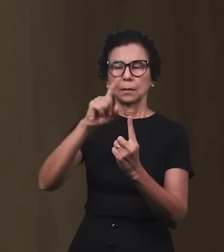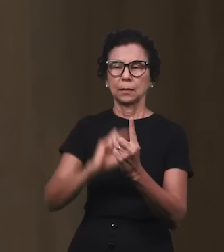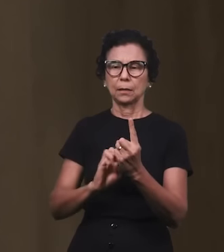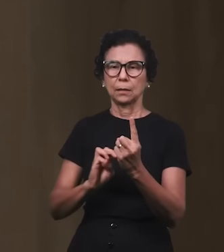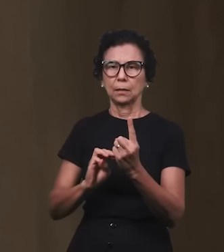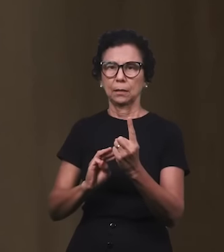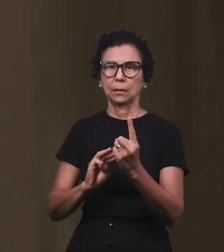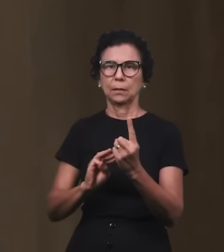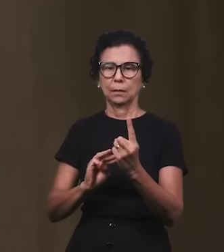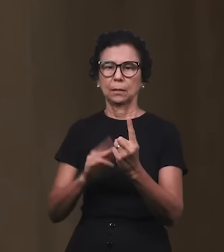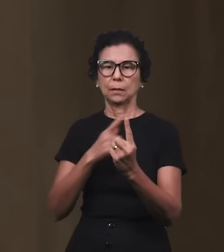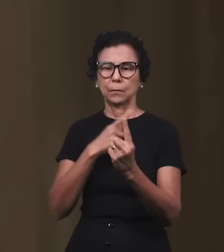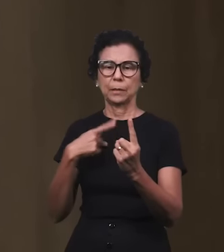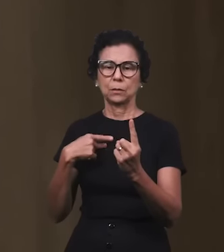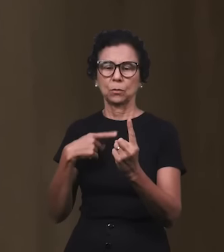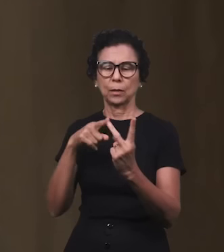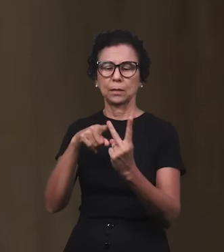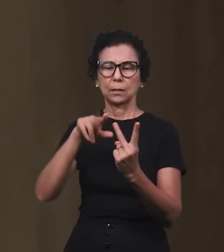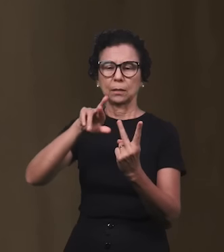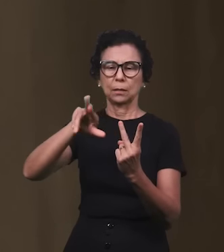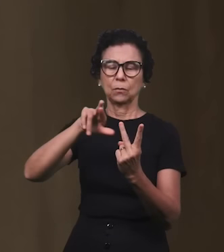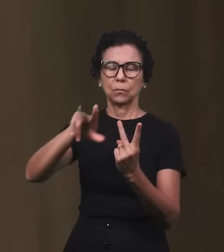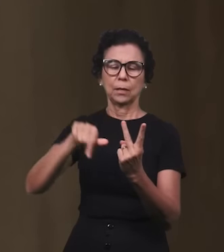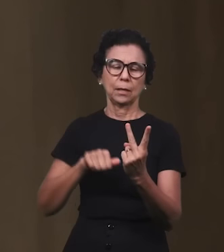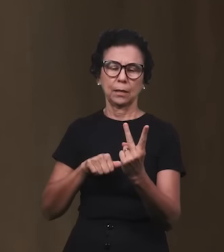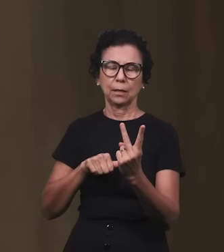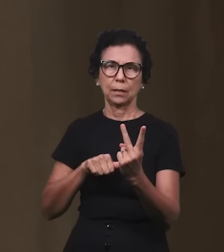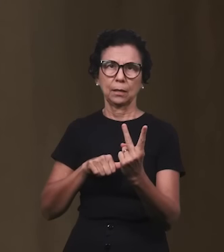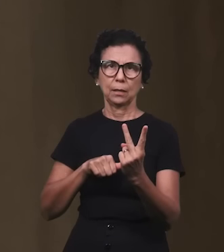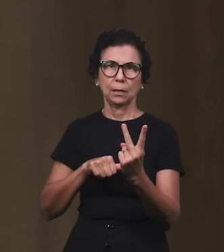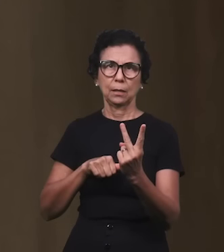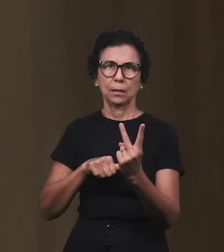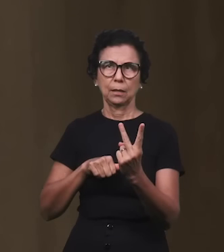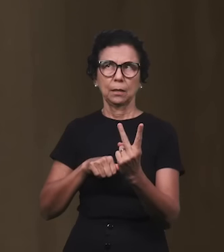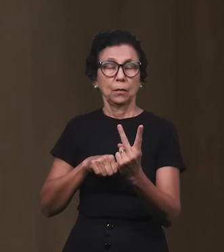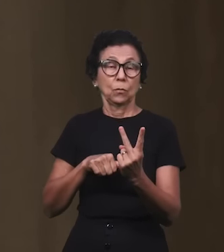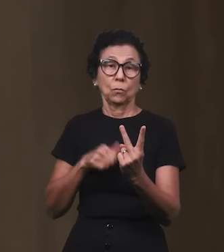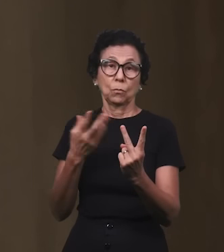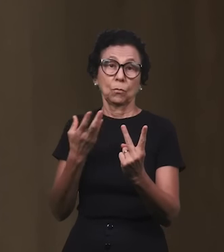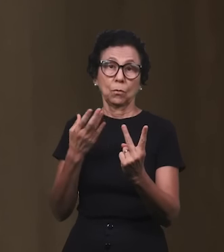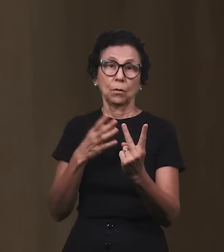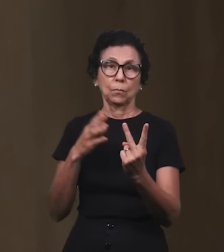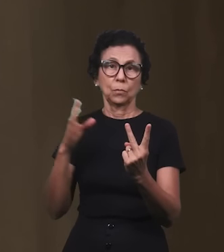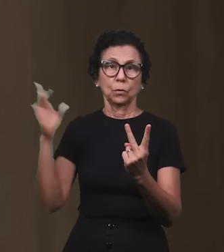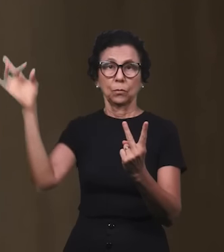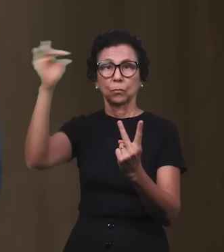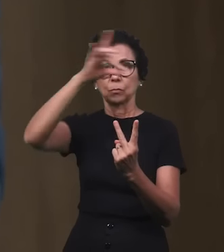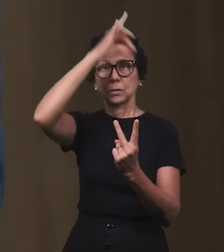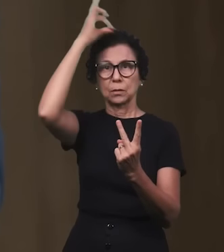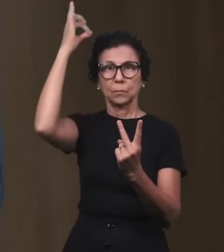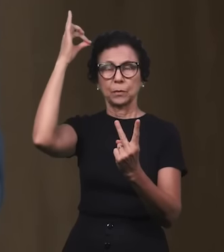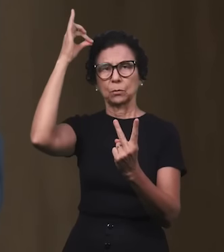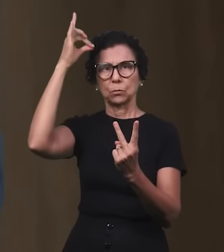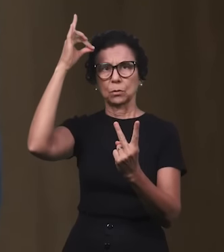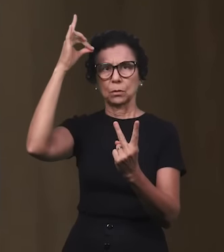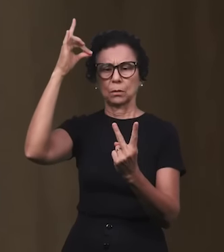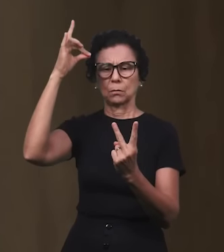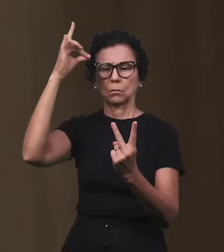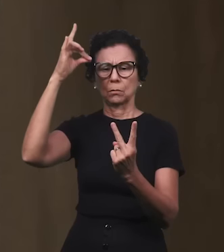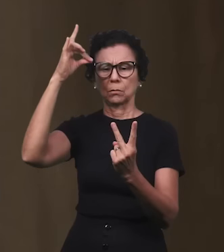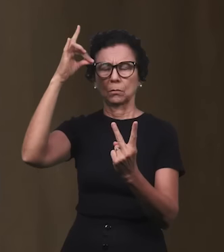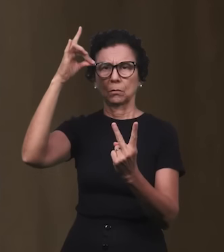não. Quer dizer, se falhar ali, como é que você vai, um pastor ser levantado pelo Espírito Santo sem que o Espírito Santo tenha falado? Então